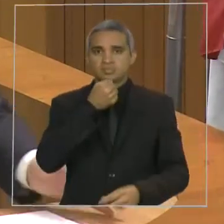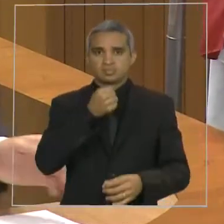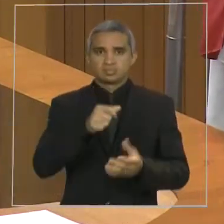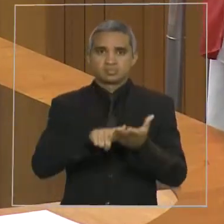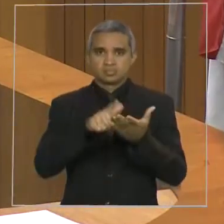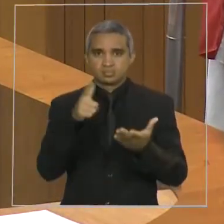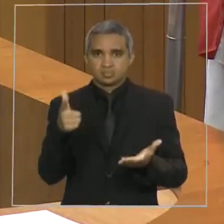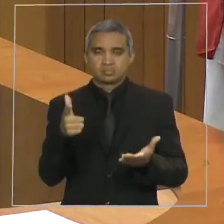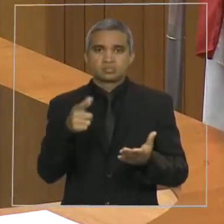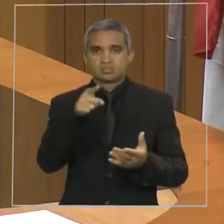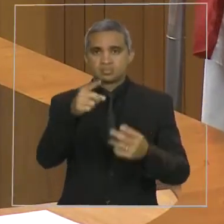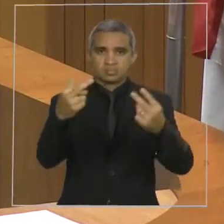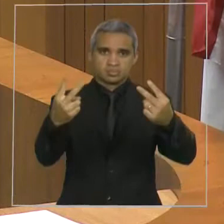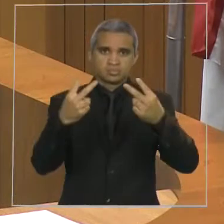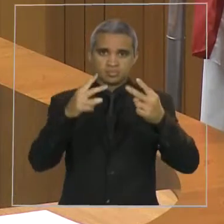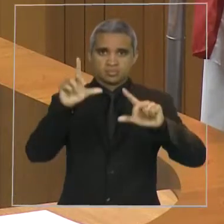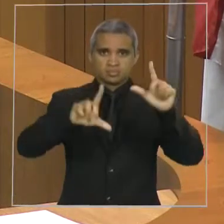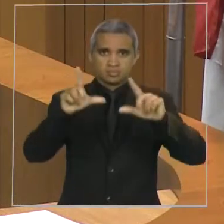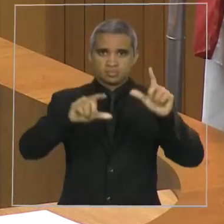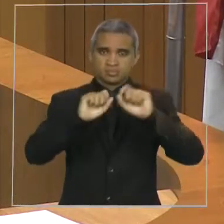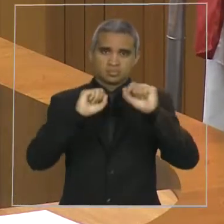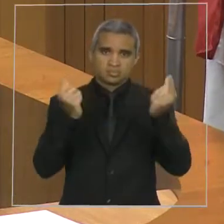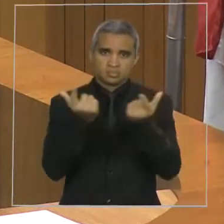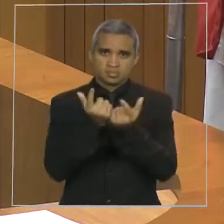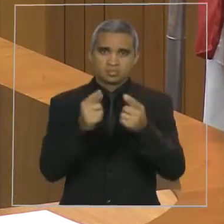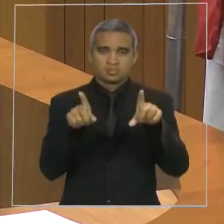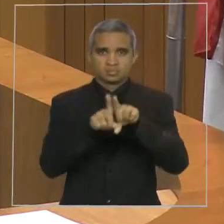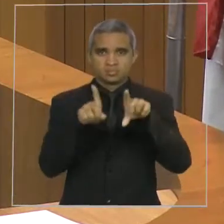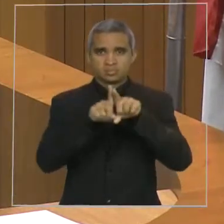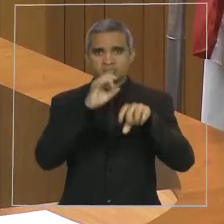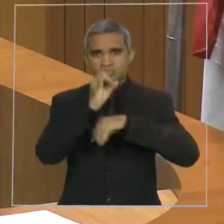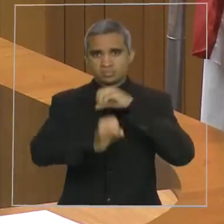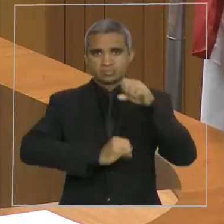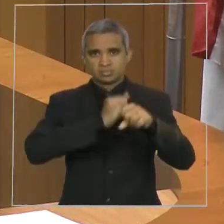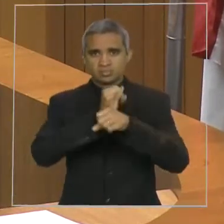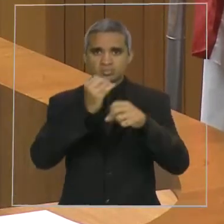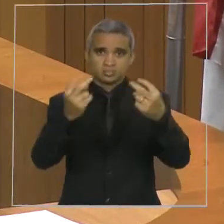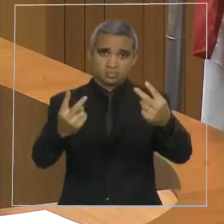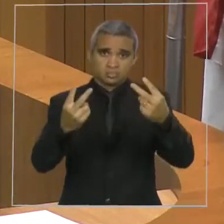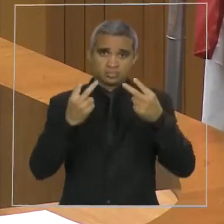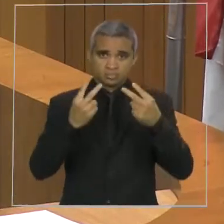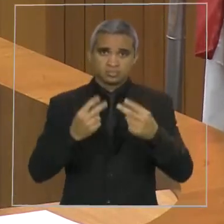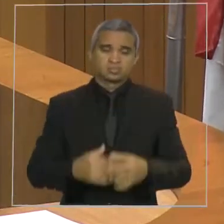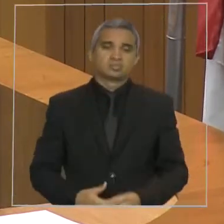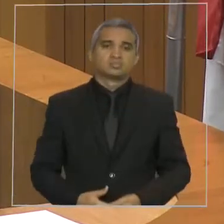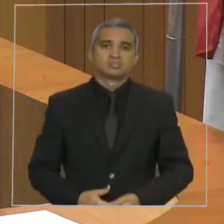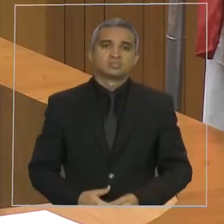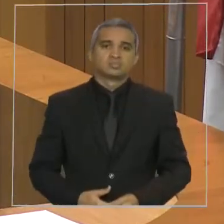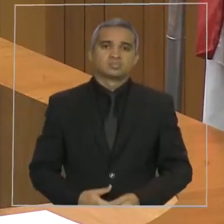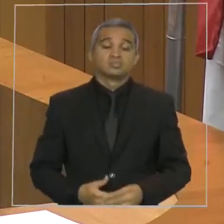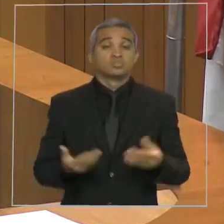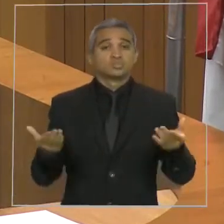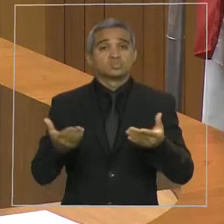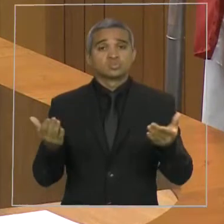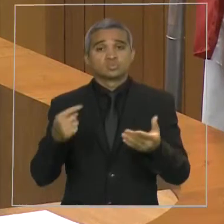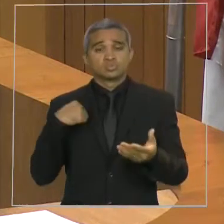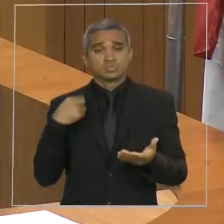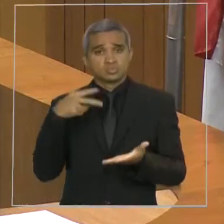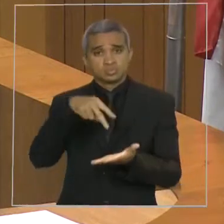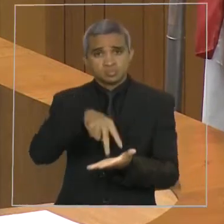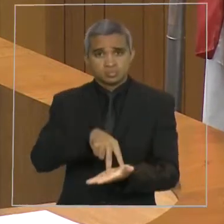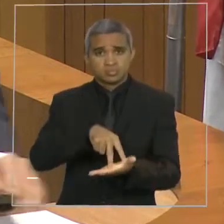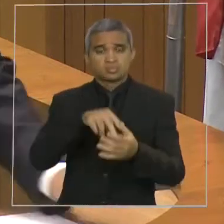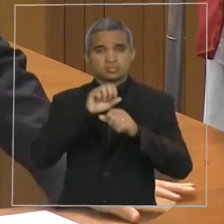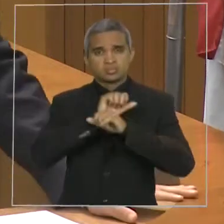Assembleia, internautas que nos assistem. Senhor presidente, venho destacar a realização de uma audiência pública na manhã